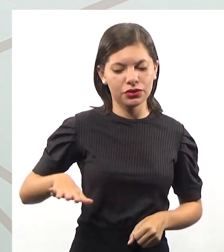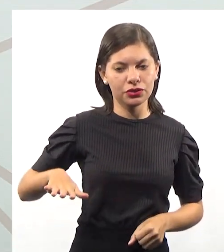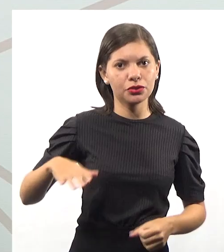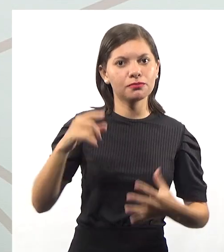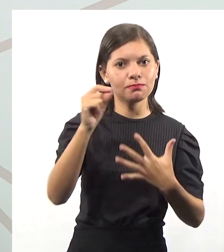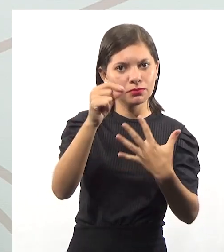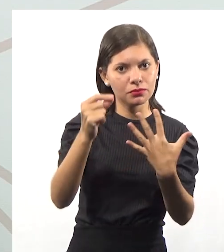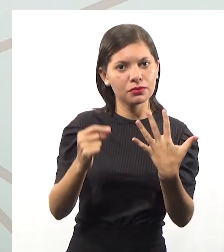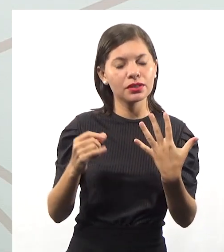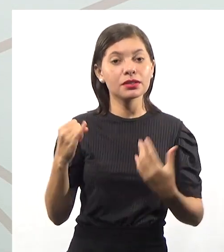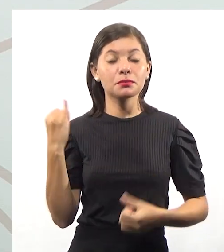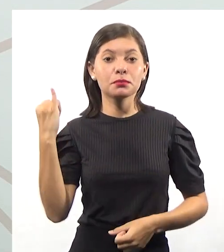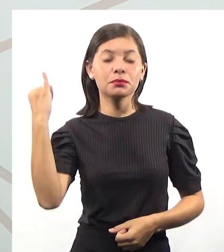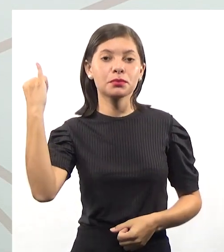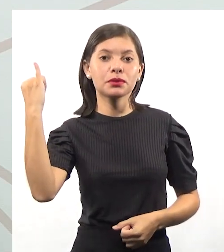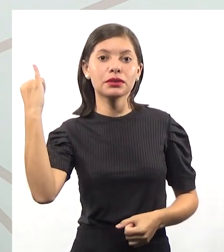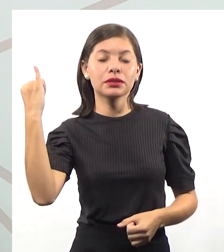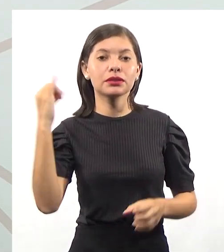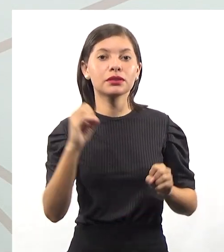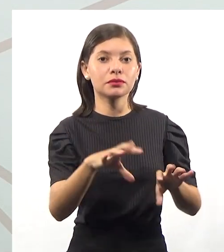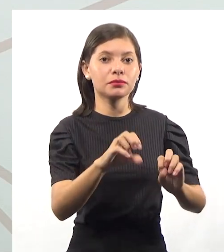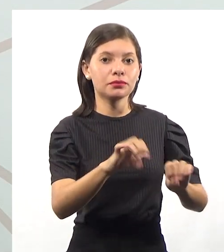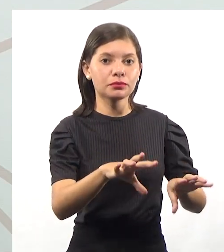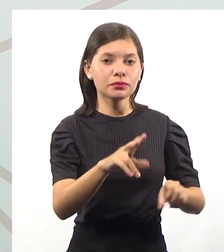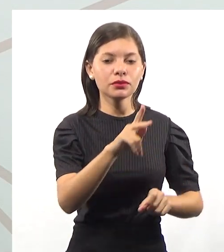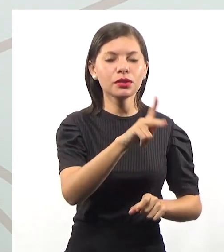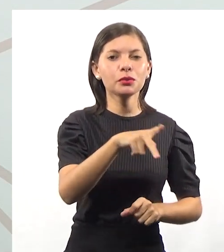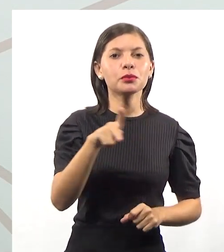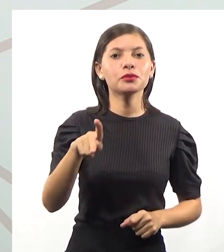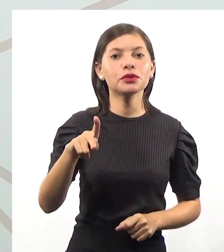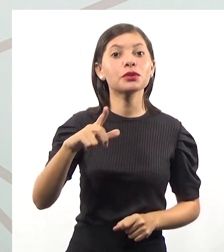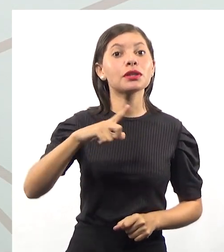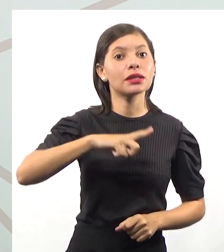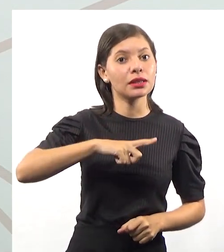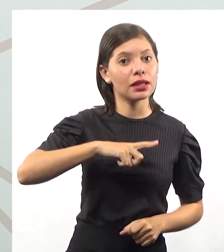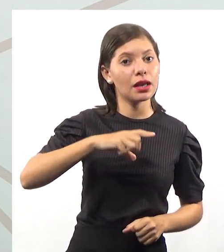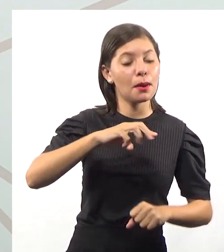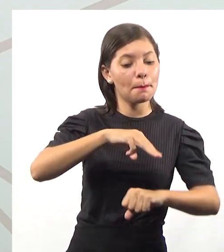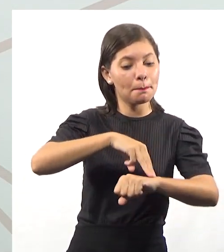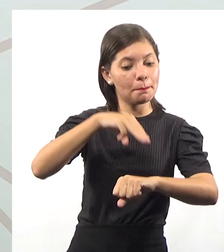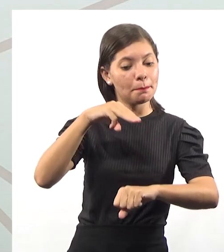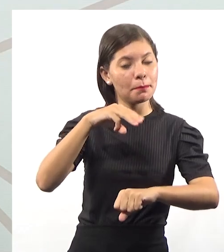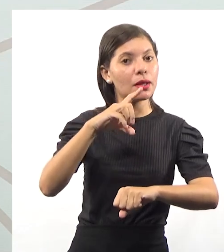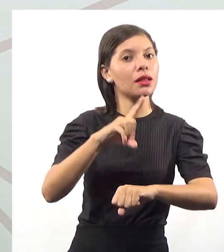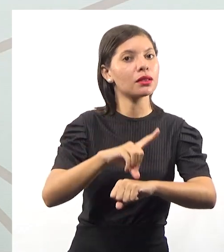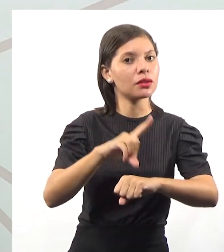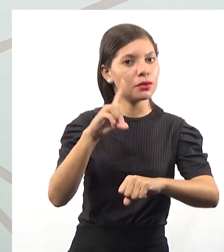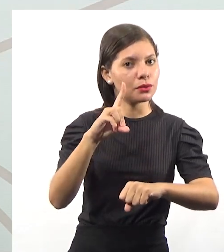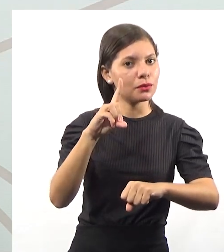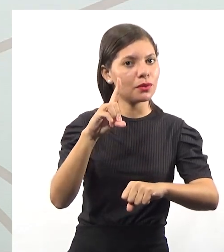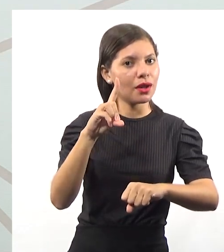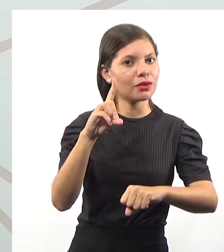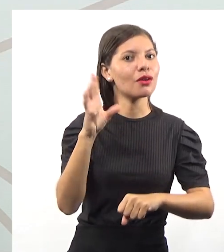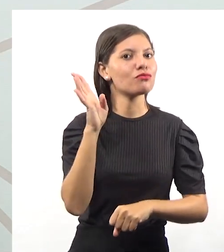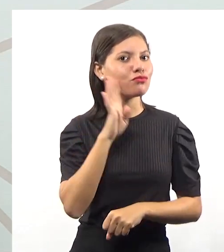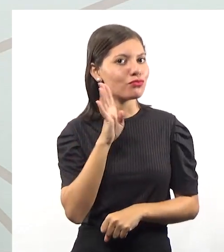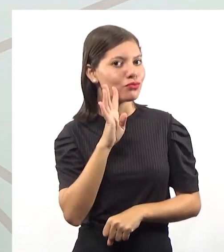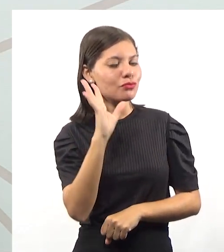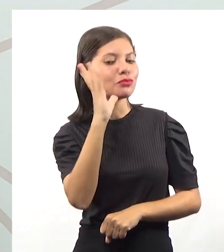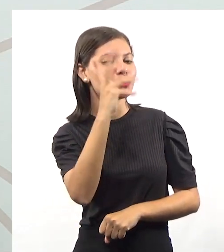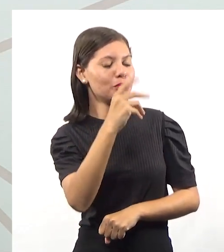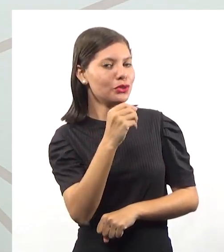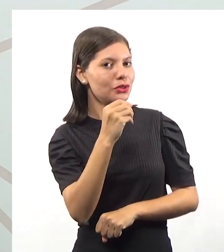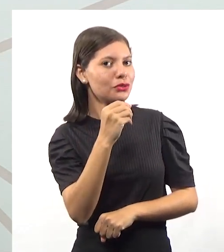E nela, os professores, para ingresso e trabalho, devem ter mestrado e doutorado. Ai, que chique, né? Ai, que